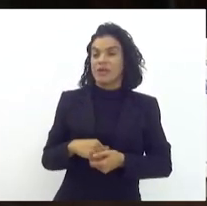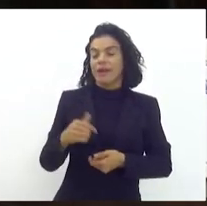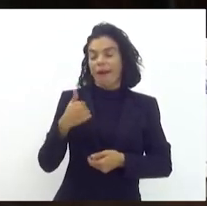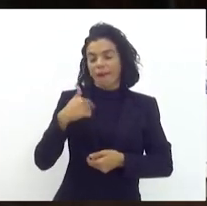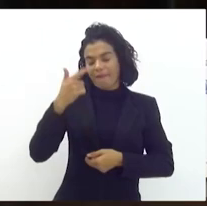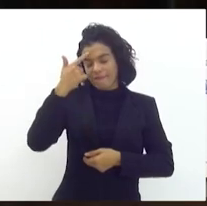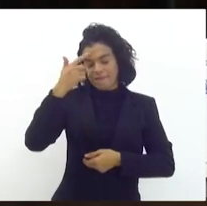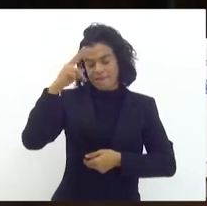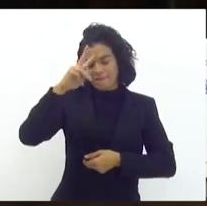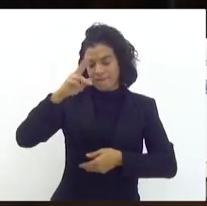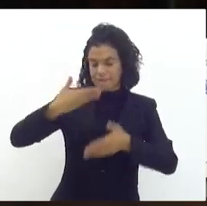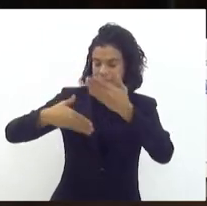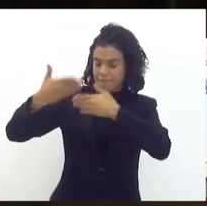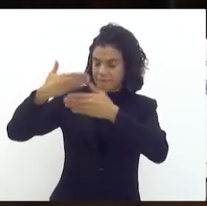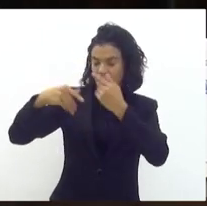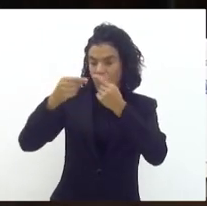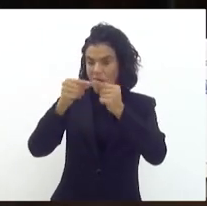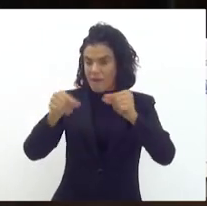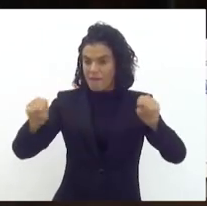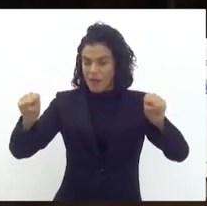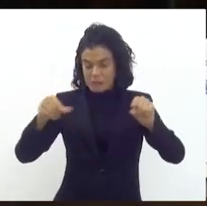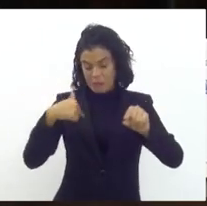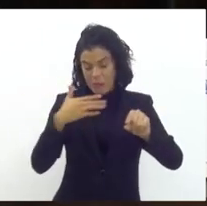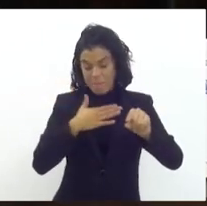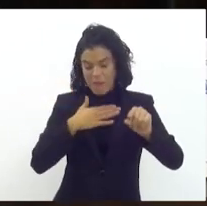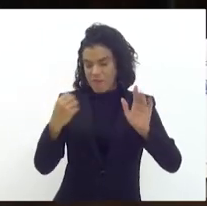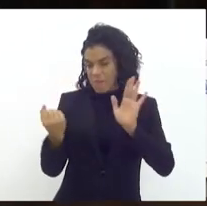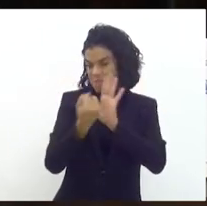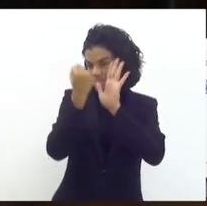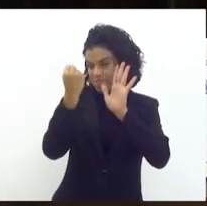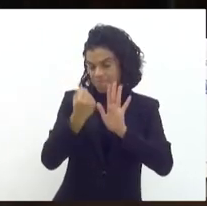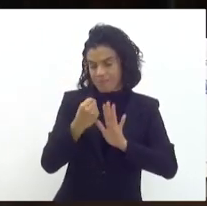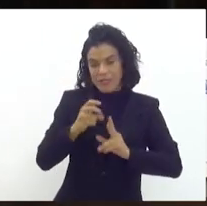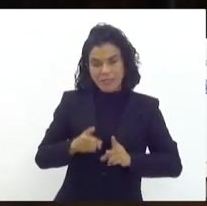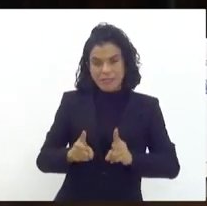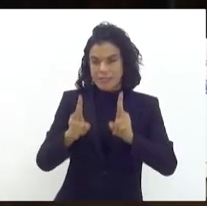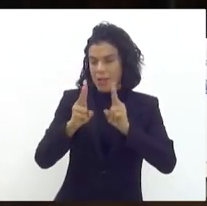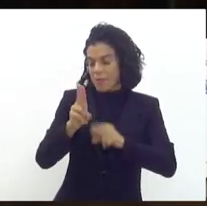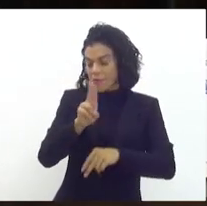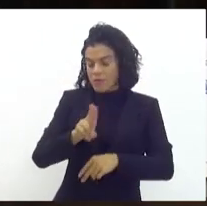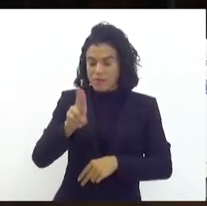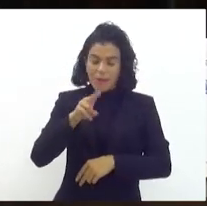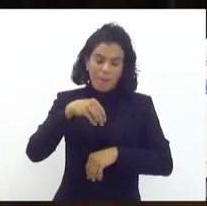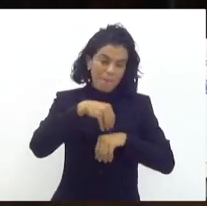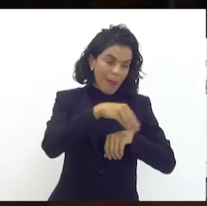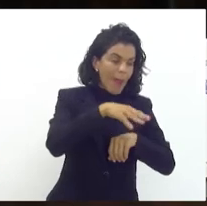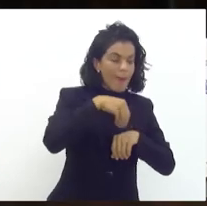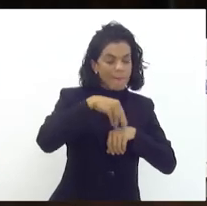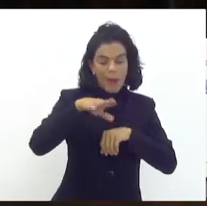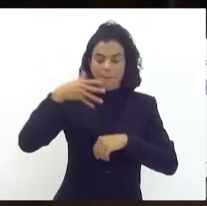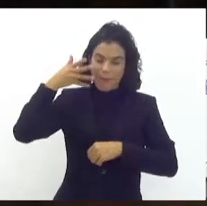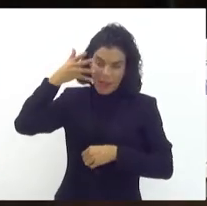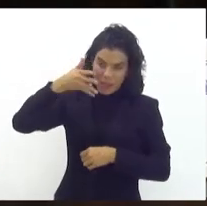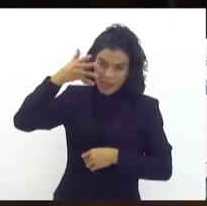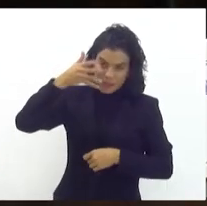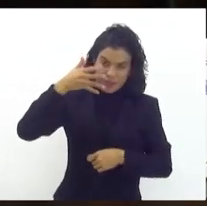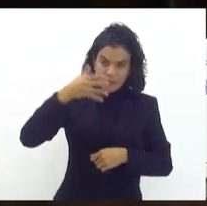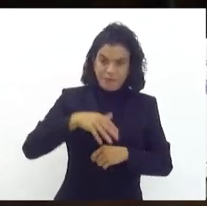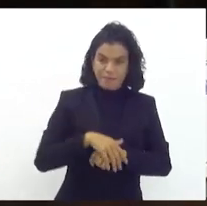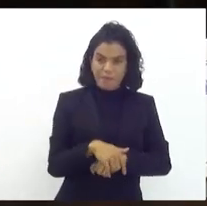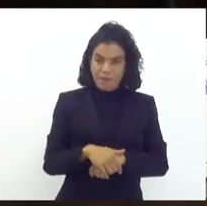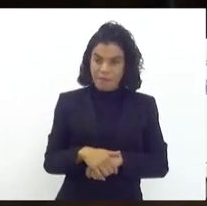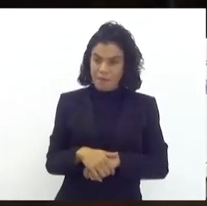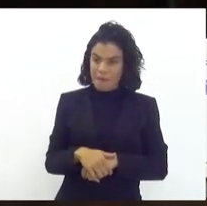voltar à memória também uma frase que para mim foi emblemática que eu sempre usei muito em palestra porque eu já tô nisso há algum tempo